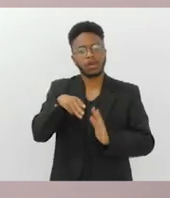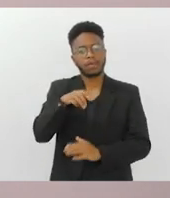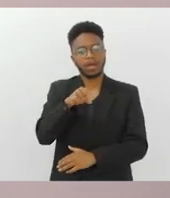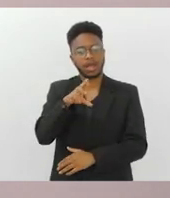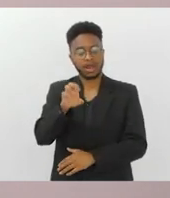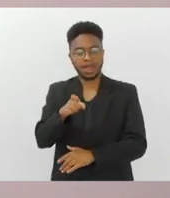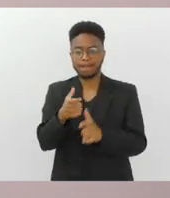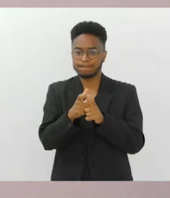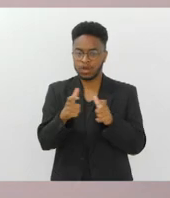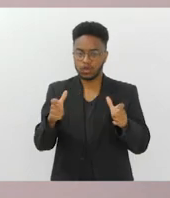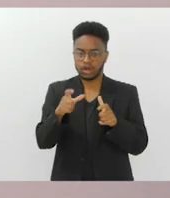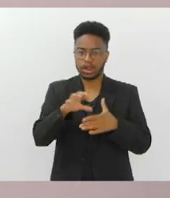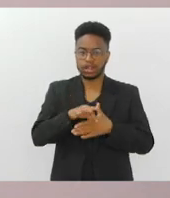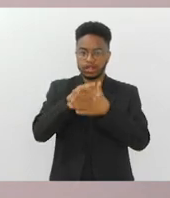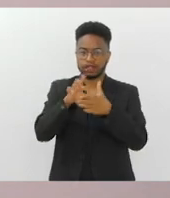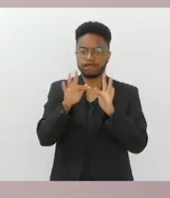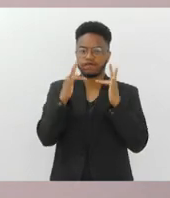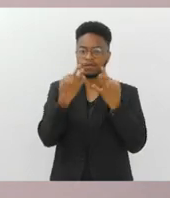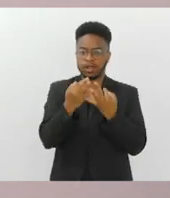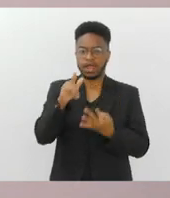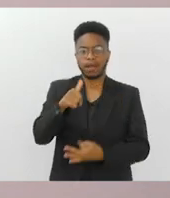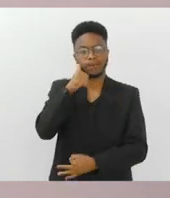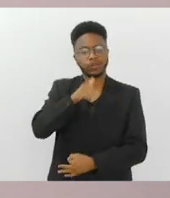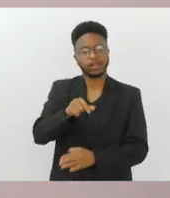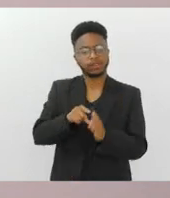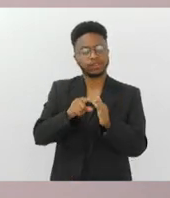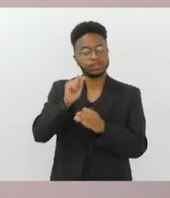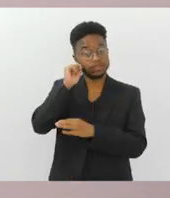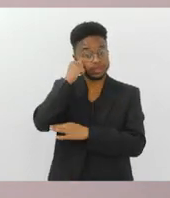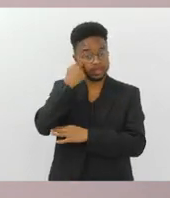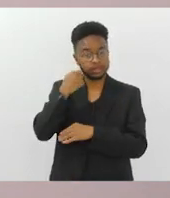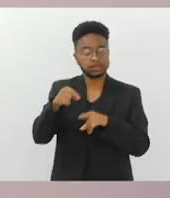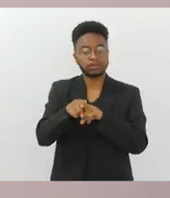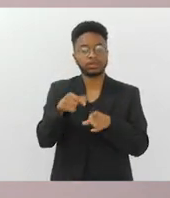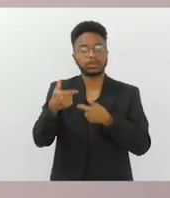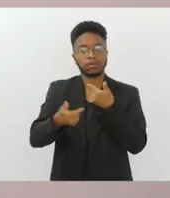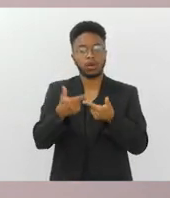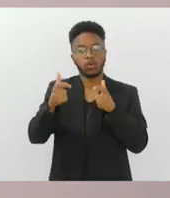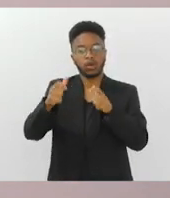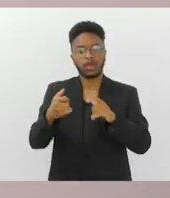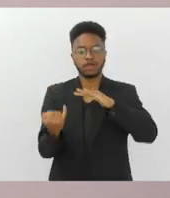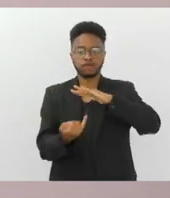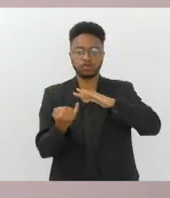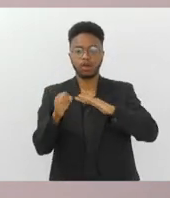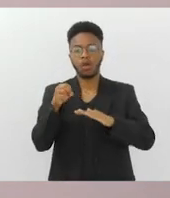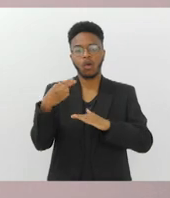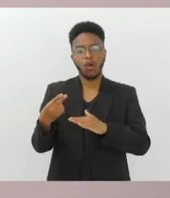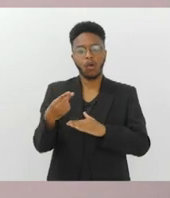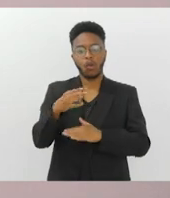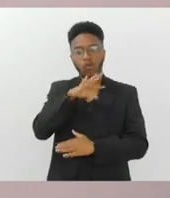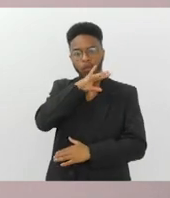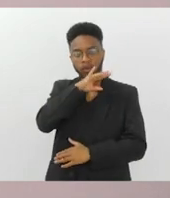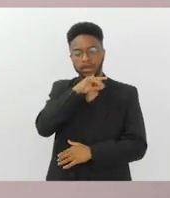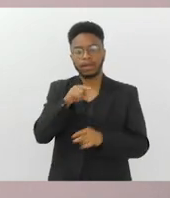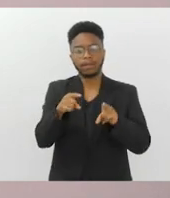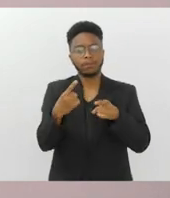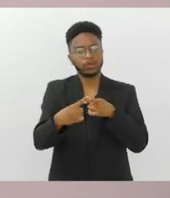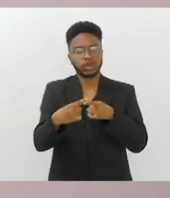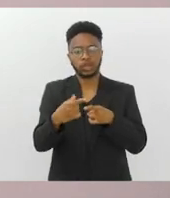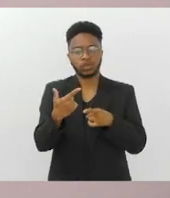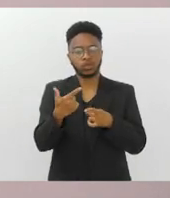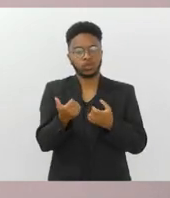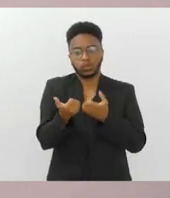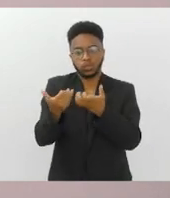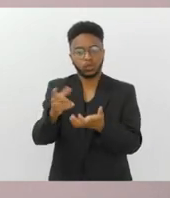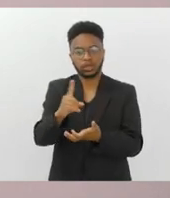chefes de família são mulheres negras, que trabalham em empregos informais ou precários, que não oferecem licença